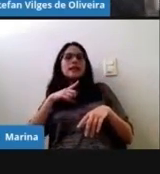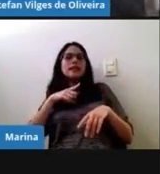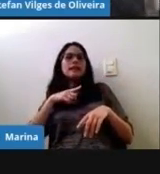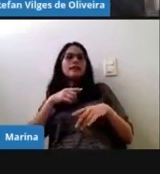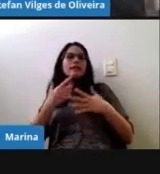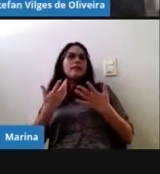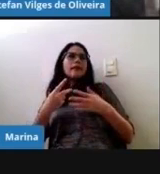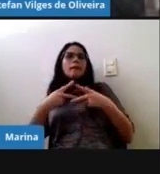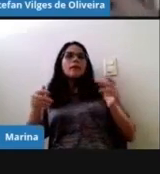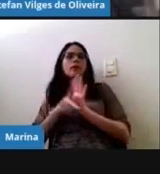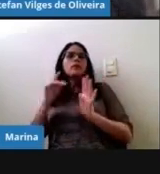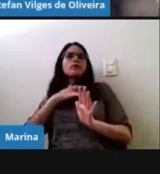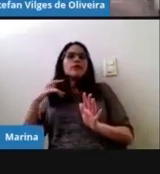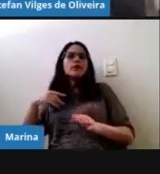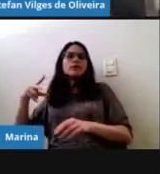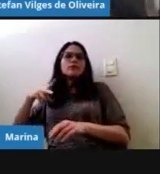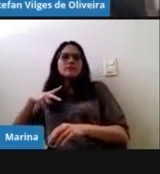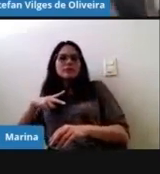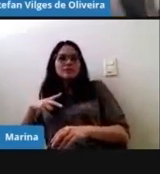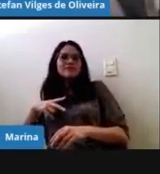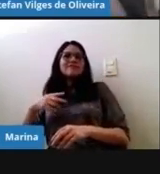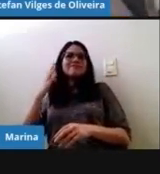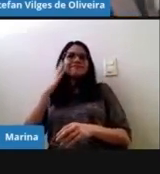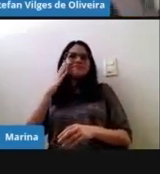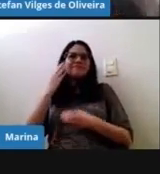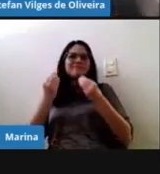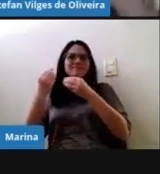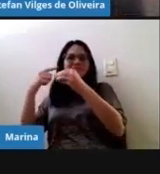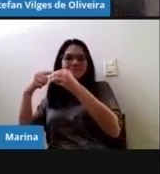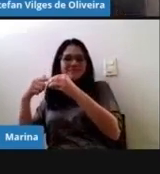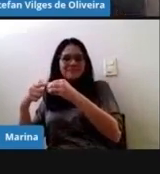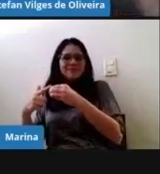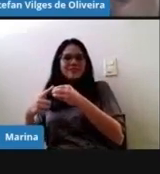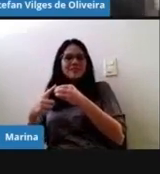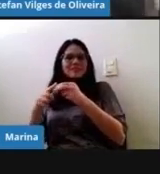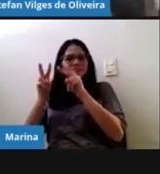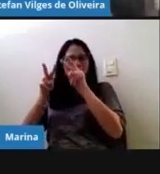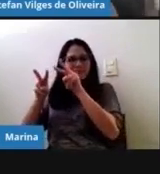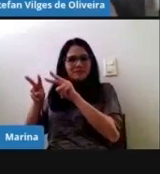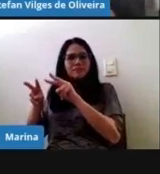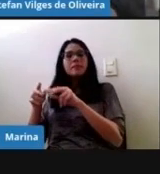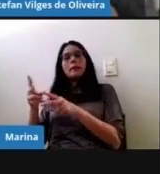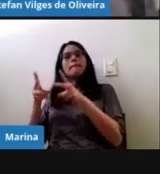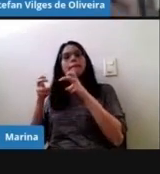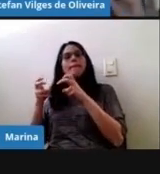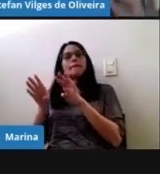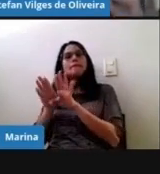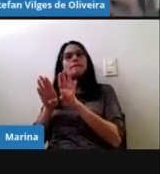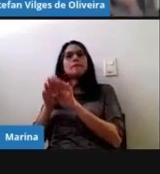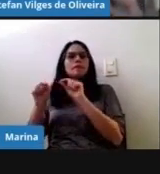bruto, buscando avaliar a vulnerabilidade dos municípios diante desses cenários. E aí nós identificamos também